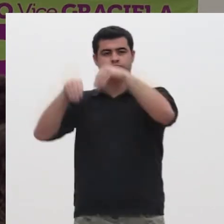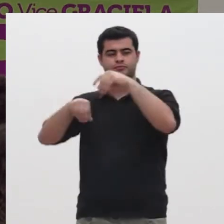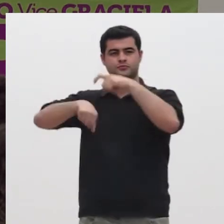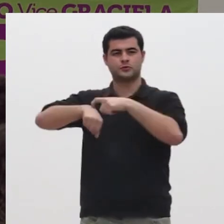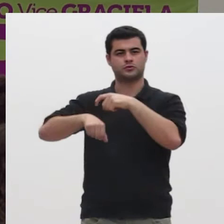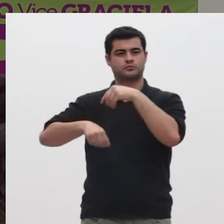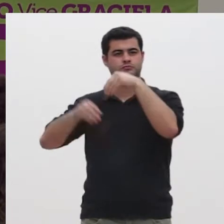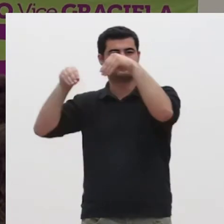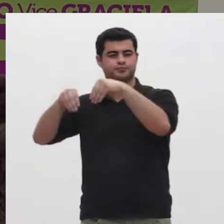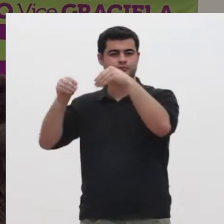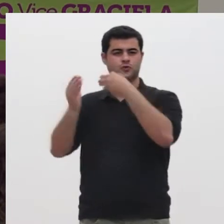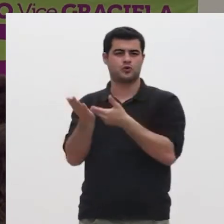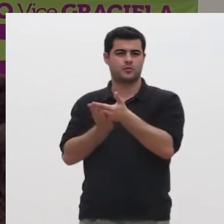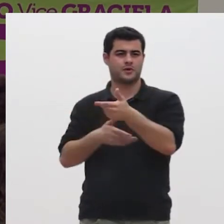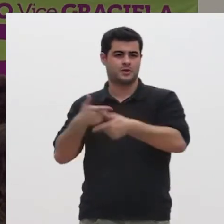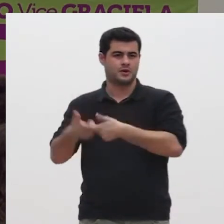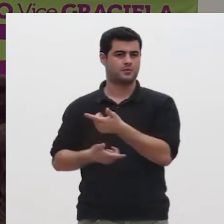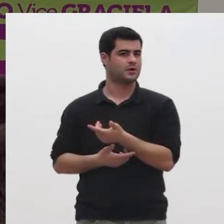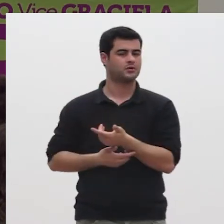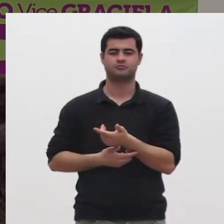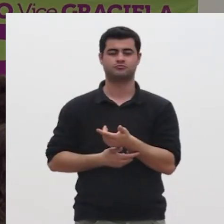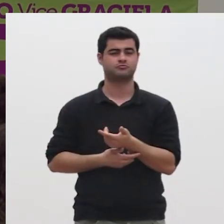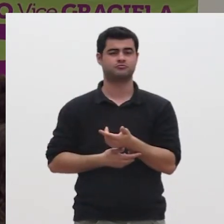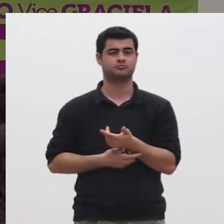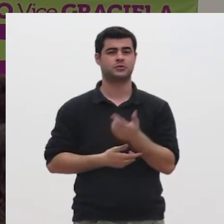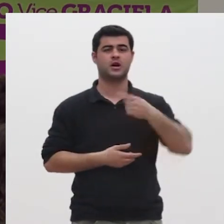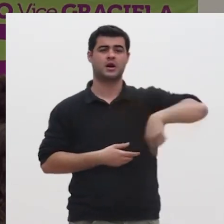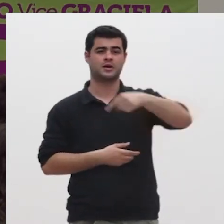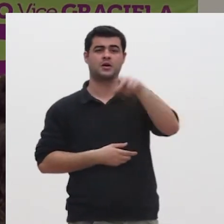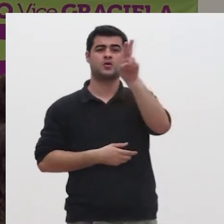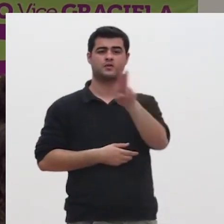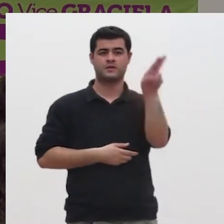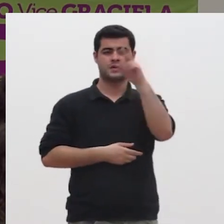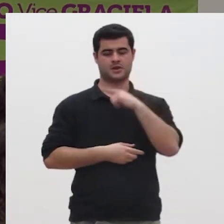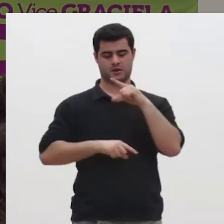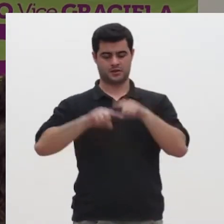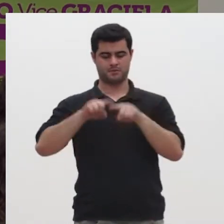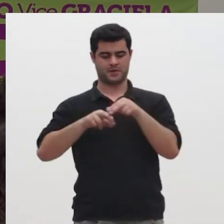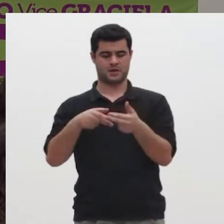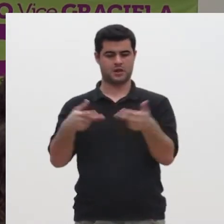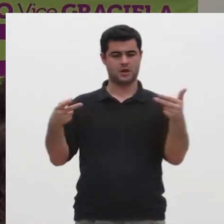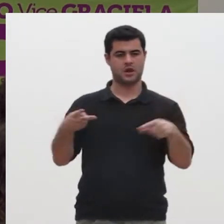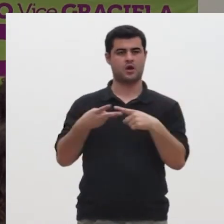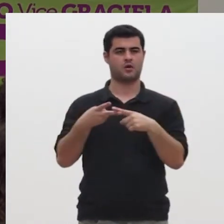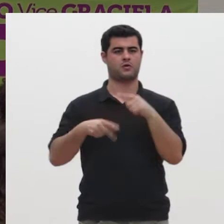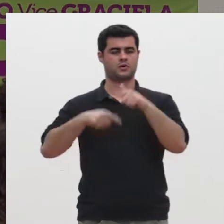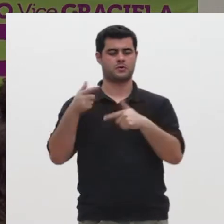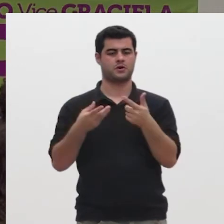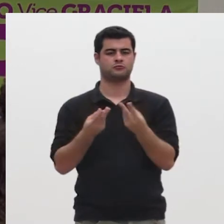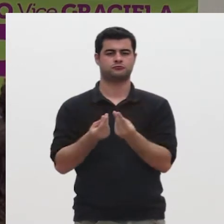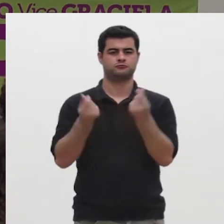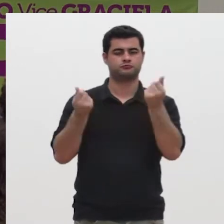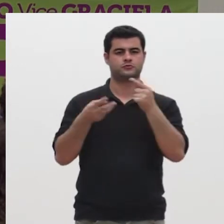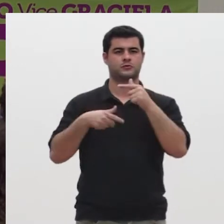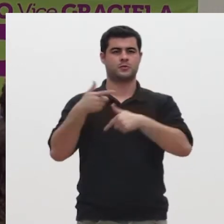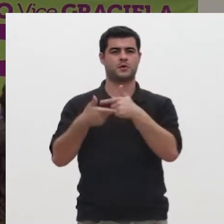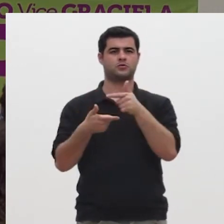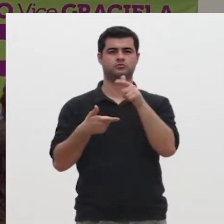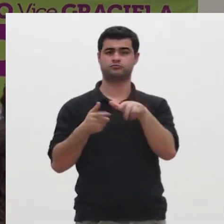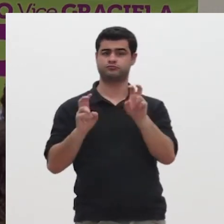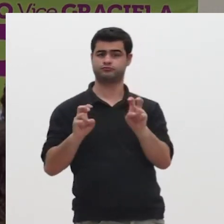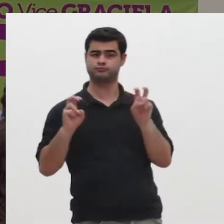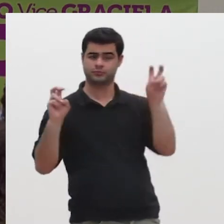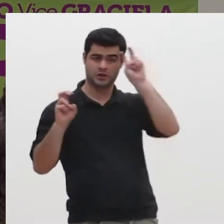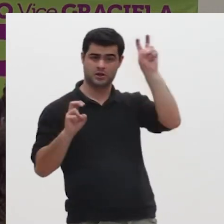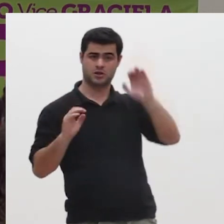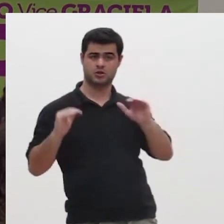fábrica. Isso nós estamos dentro de uma universidade, onde nós temos um trabalho imaterial, onde nós temos um trabalho qualificado, um trabalho inteligente. Nós temos que colocar